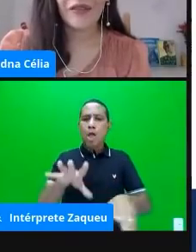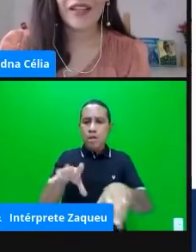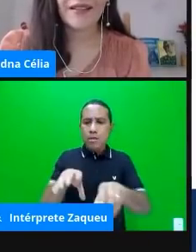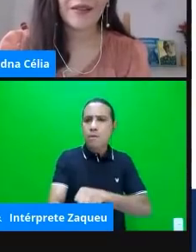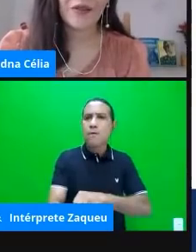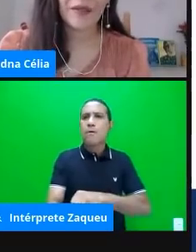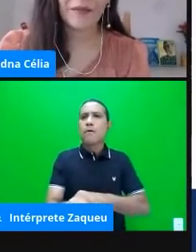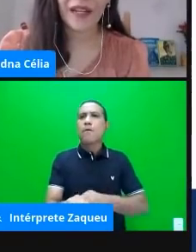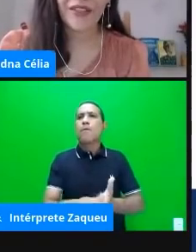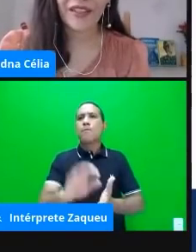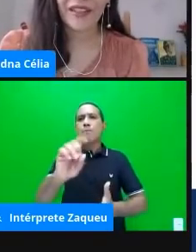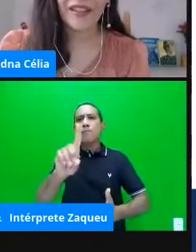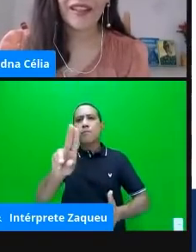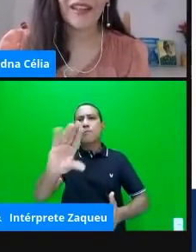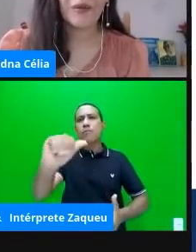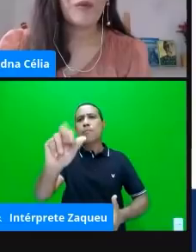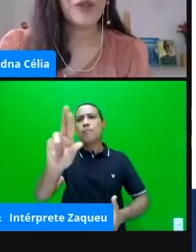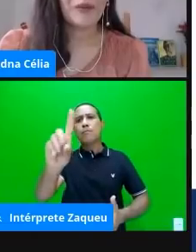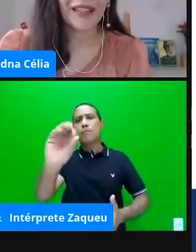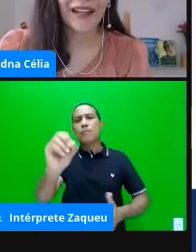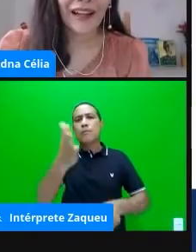na reflexão sobre a prática.